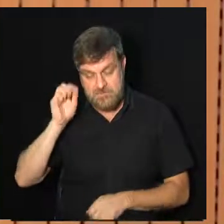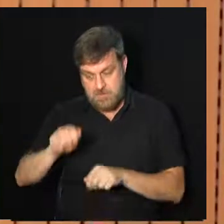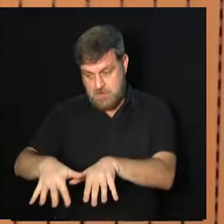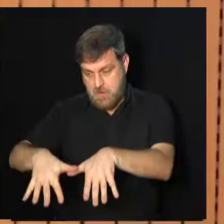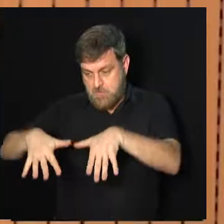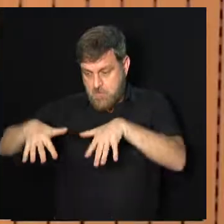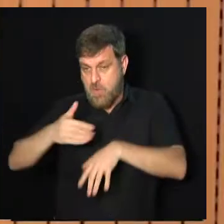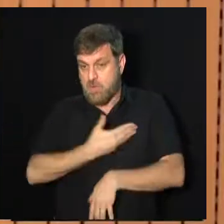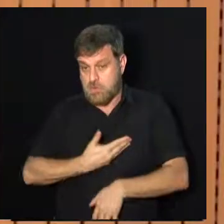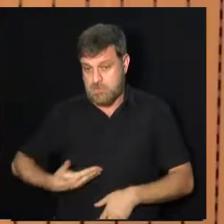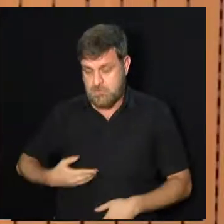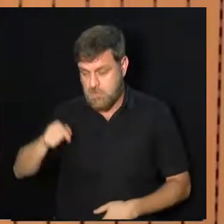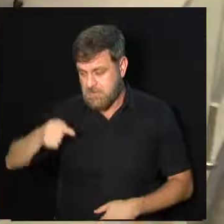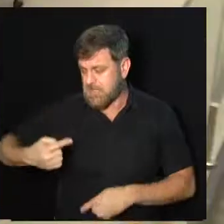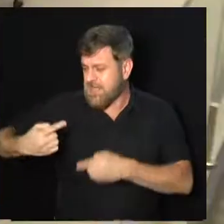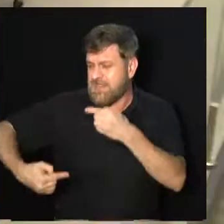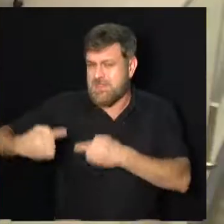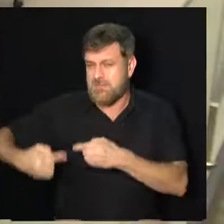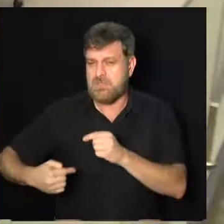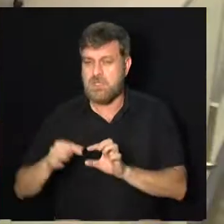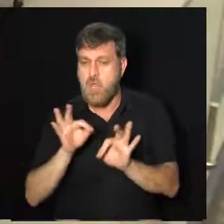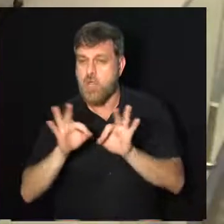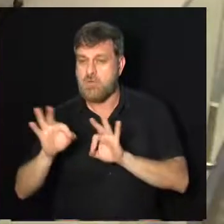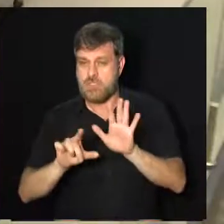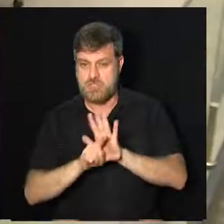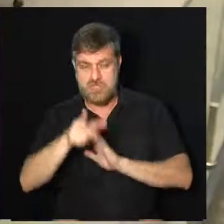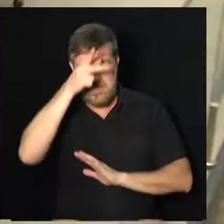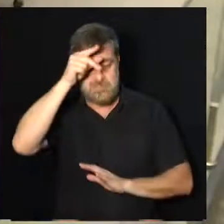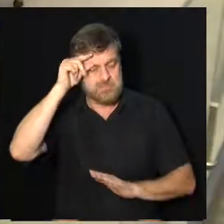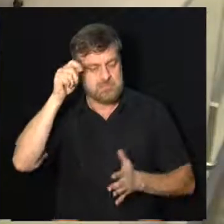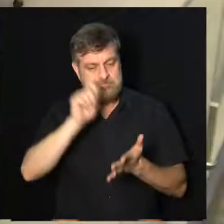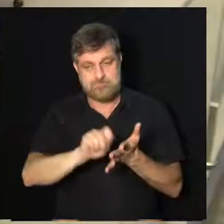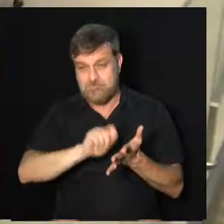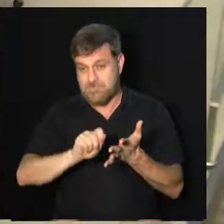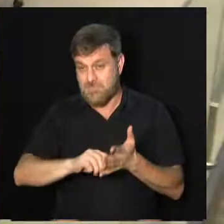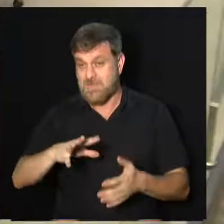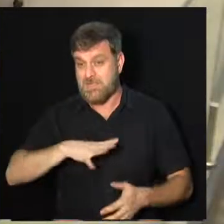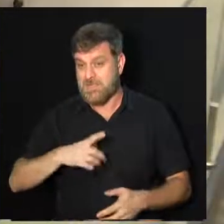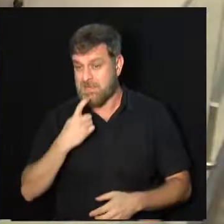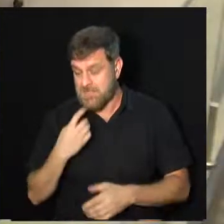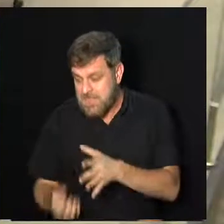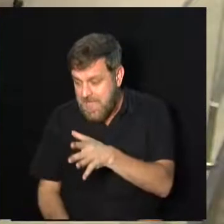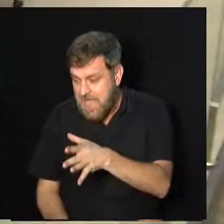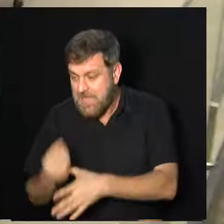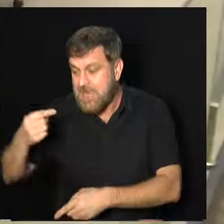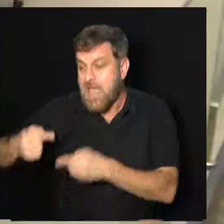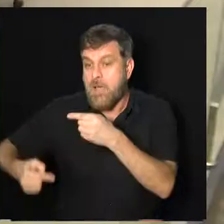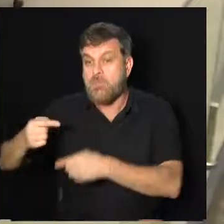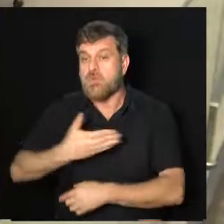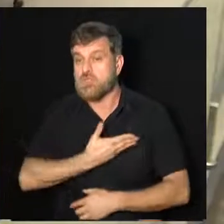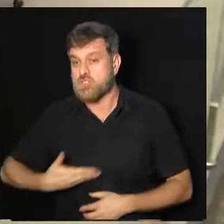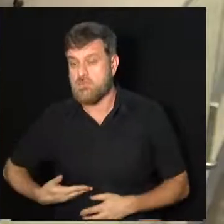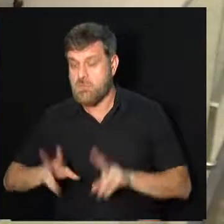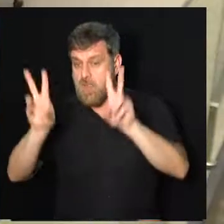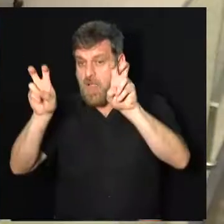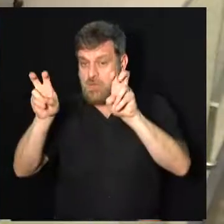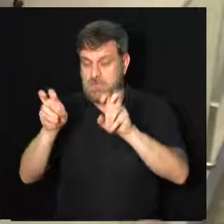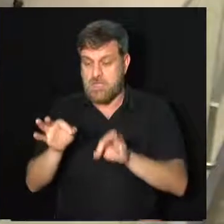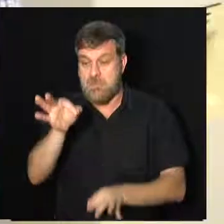audiência pública que debateu o projeto de lei do Executivo que institui em Campinas a política pública de